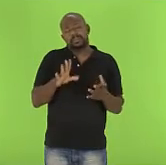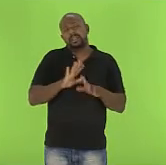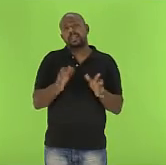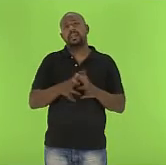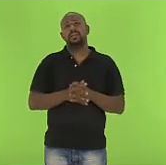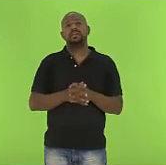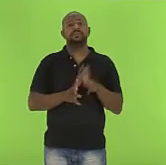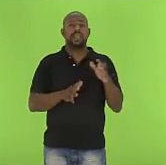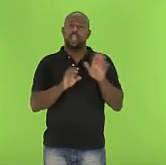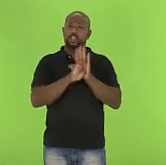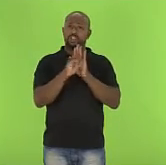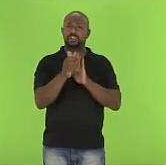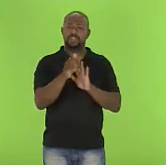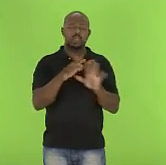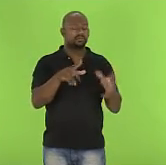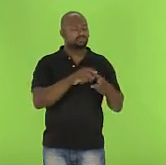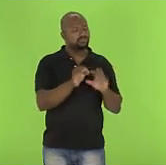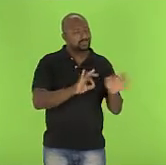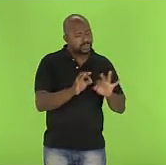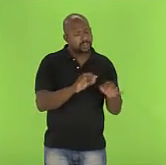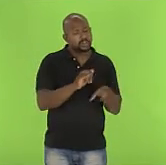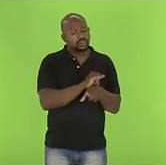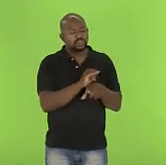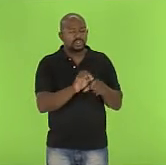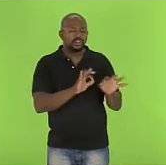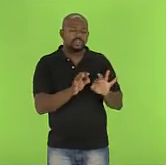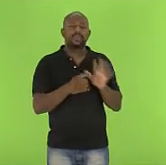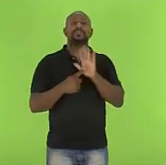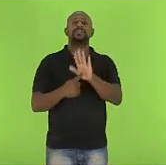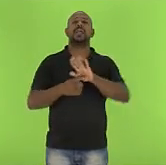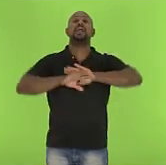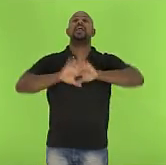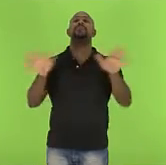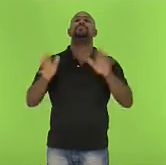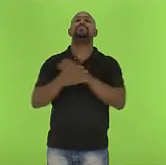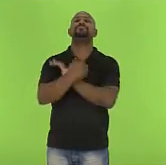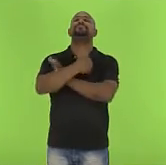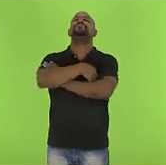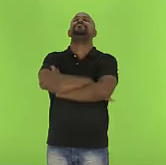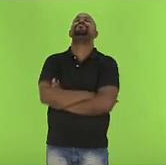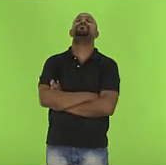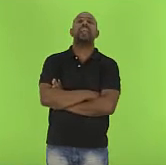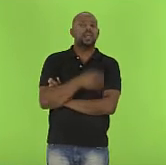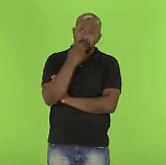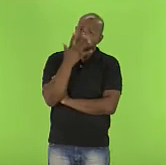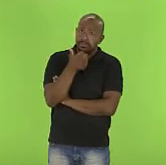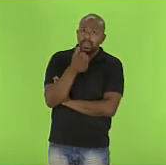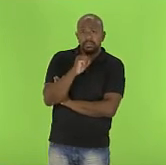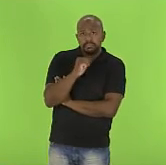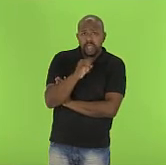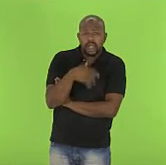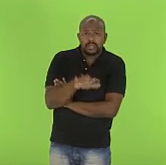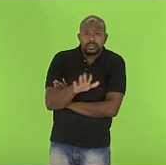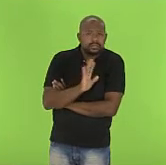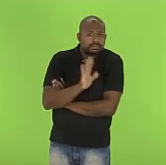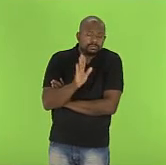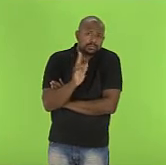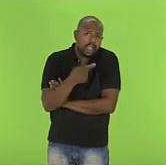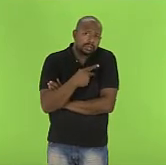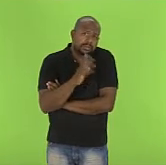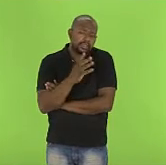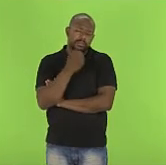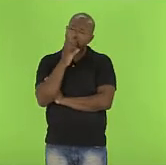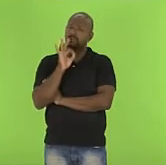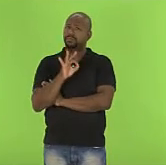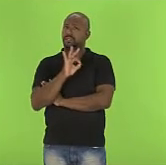podia simplesmente pegar o edital, fazer um projeto, se apresentar e acabou. Tudo bem, isso pode acontecer.